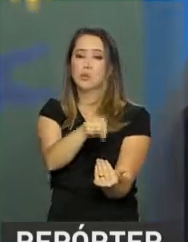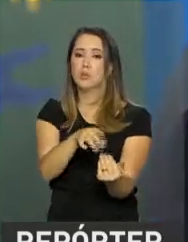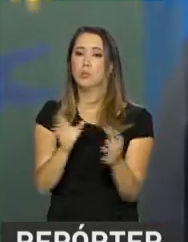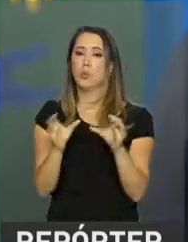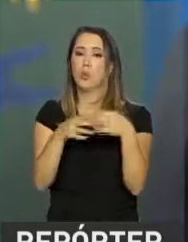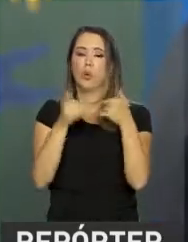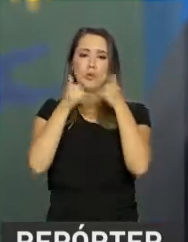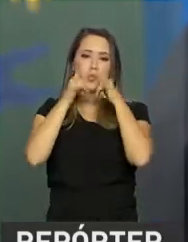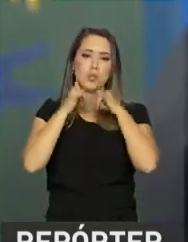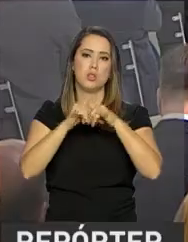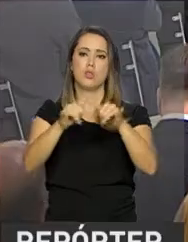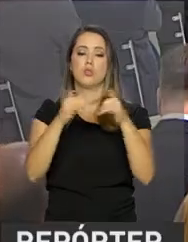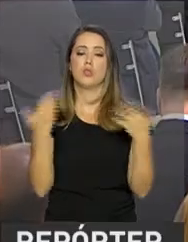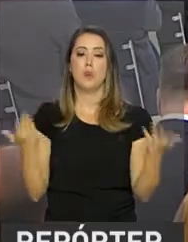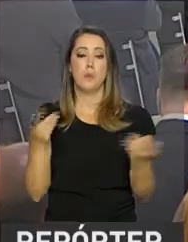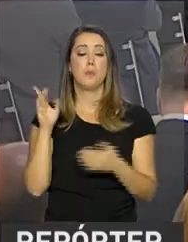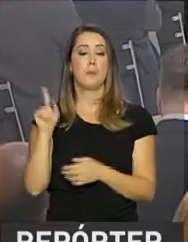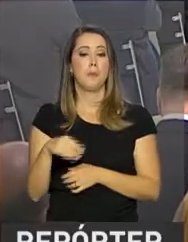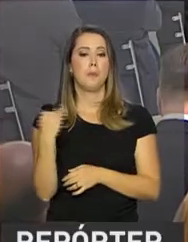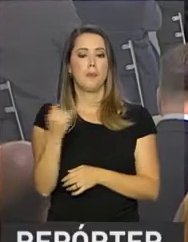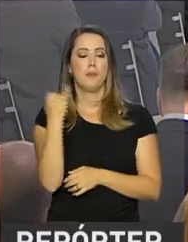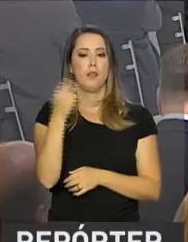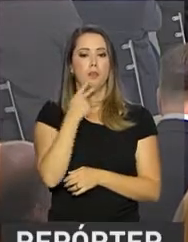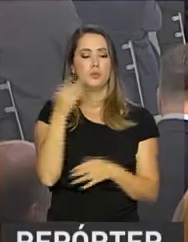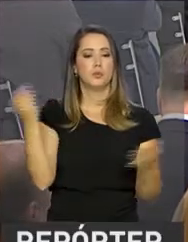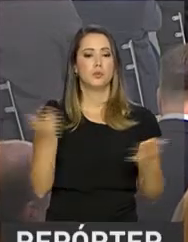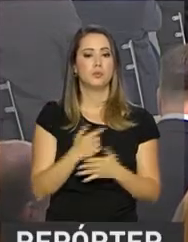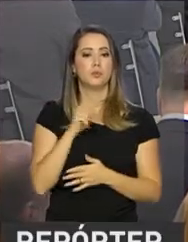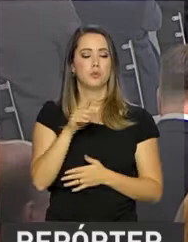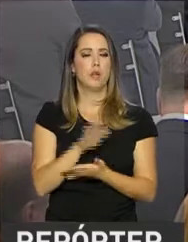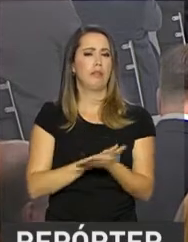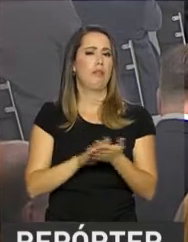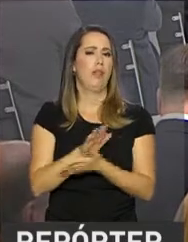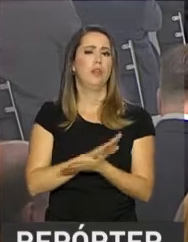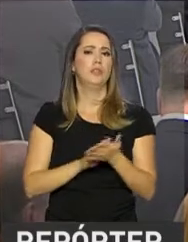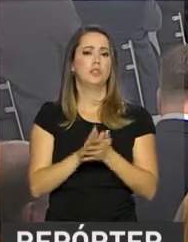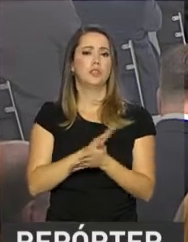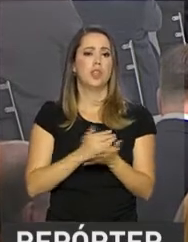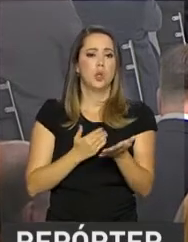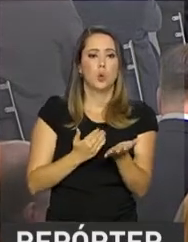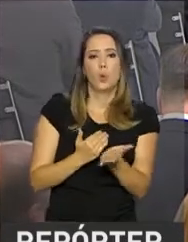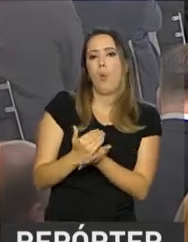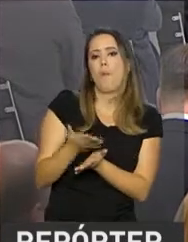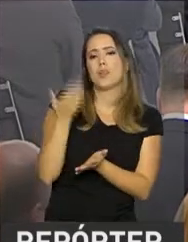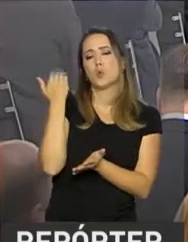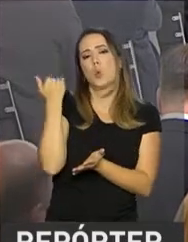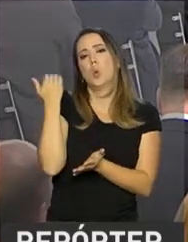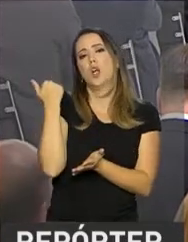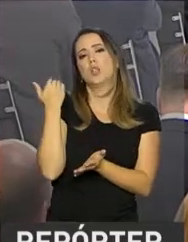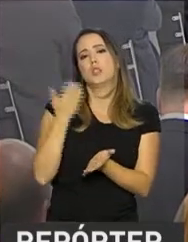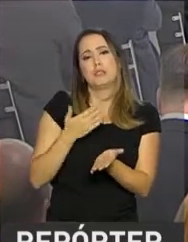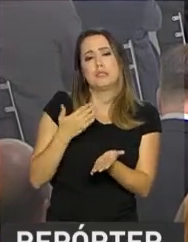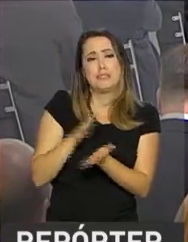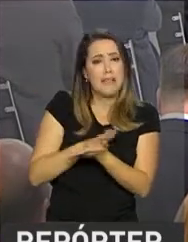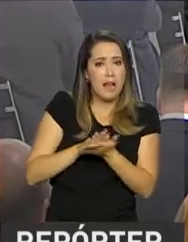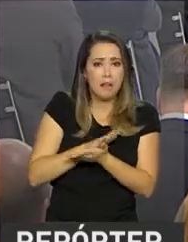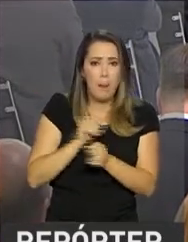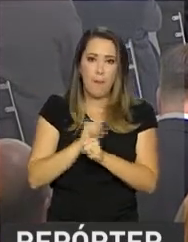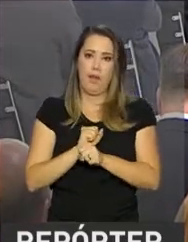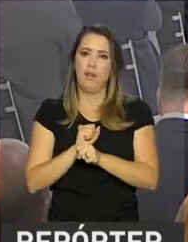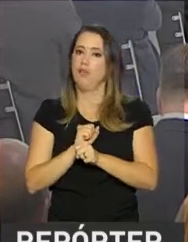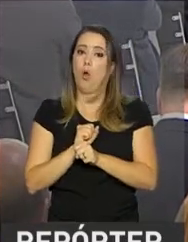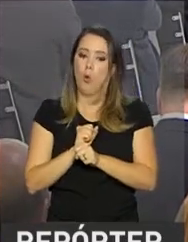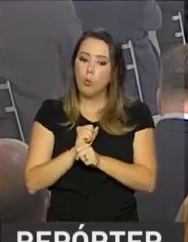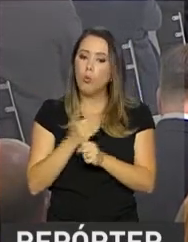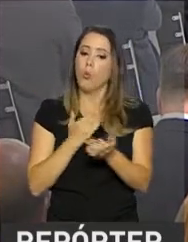que é importante essa altura ressaltar é que nada daquilo que se lixou vai paralisar o contrário como moreira vai continuar